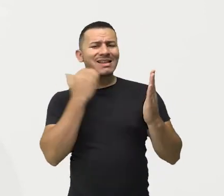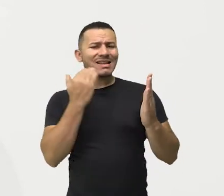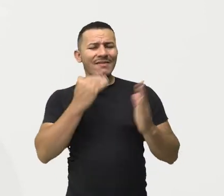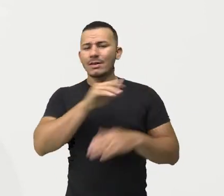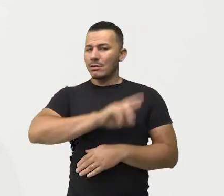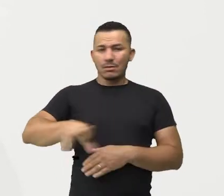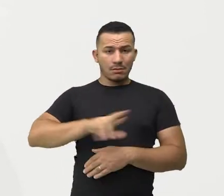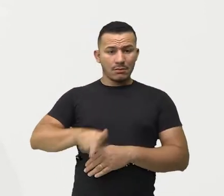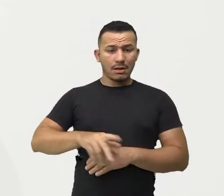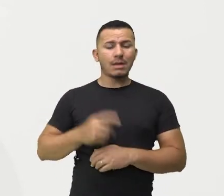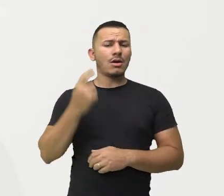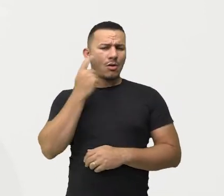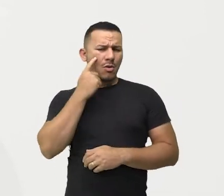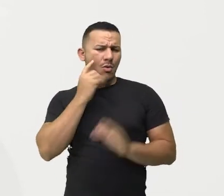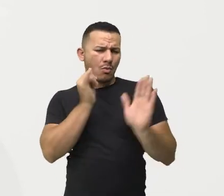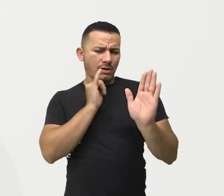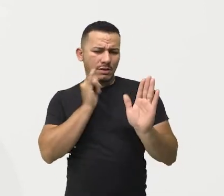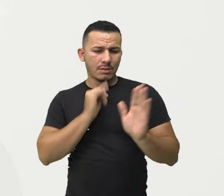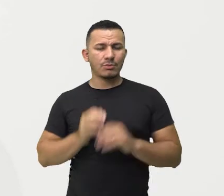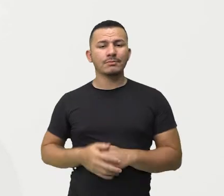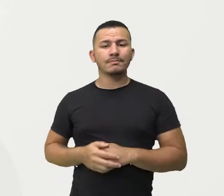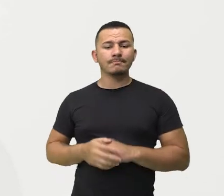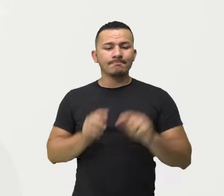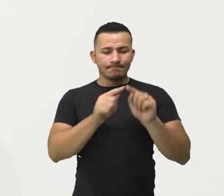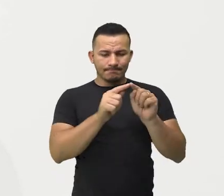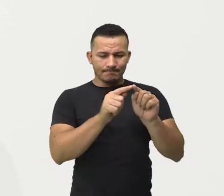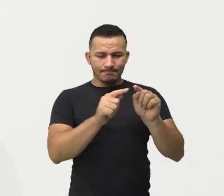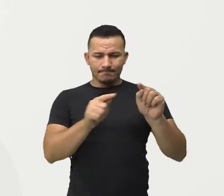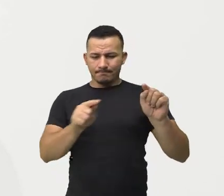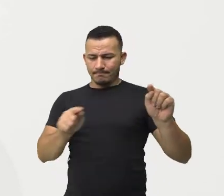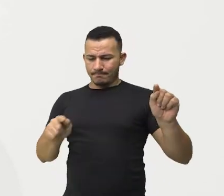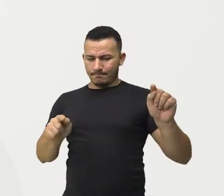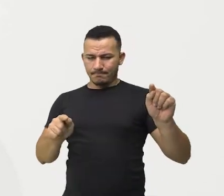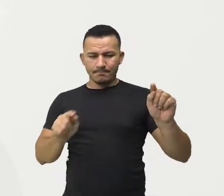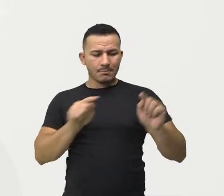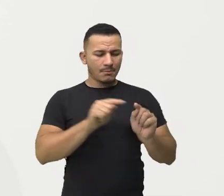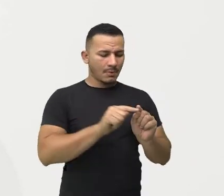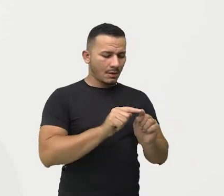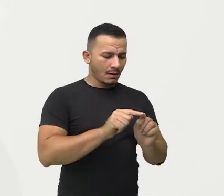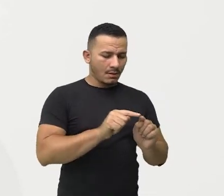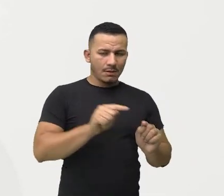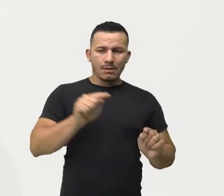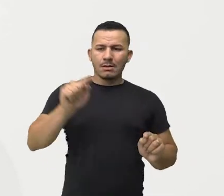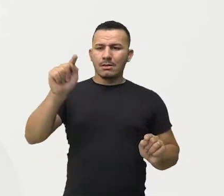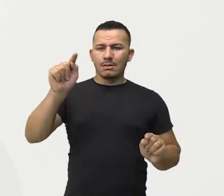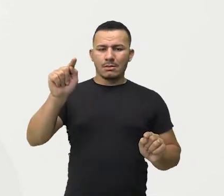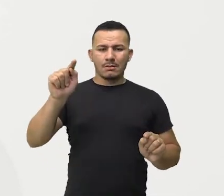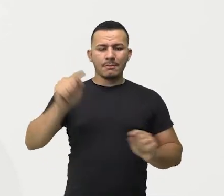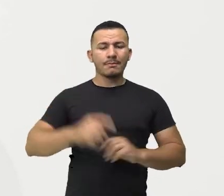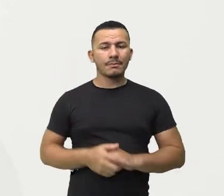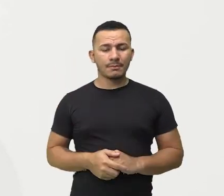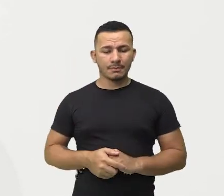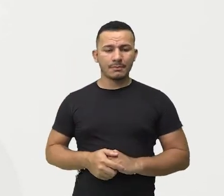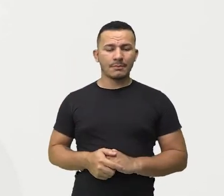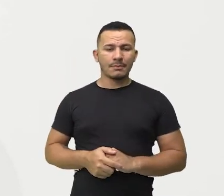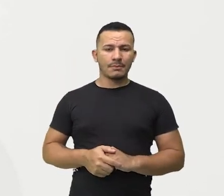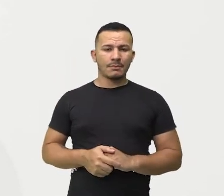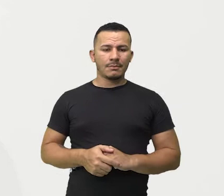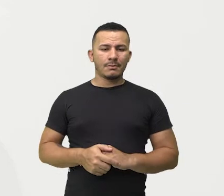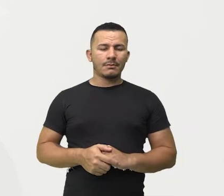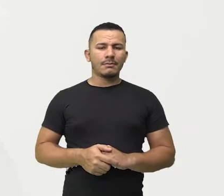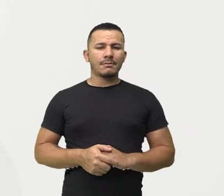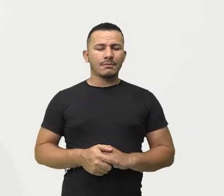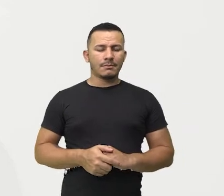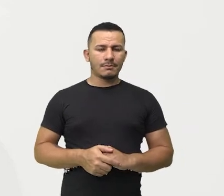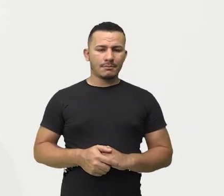esse eixo aqui, eu vou dobrar. Poderia traçar esse eixo aqui e vou dobrar, certo? Aqui, onde é que eu